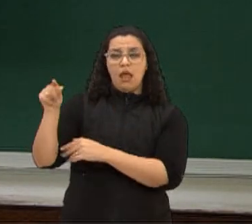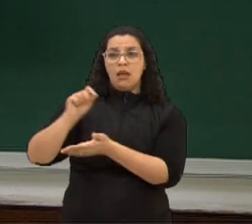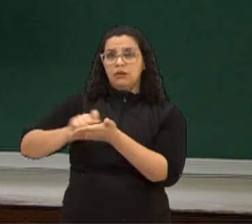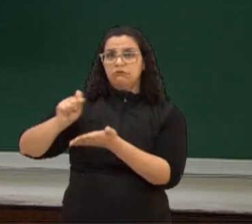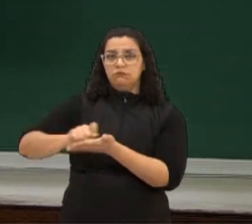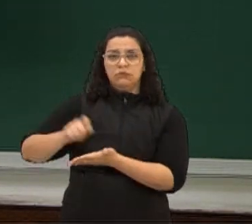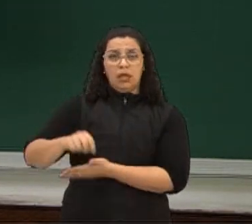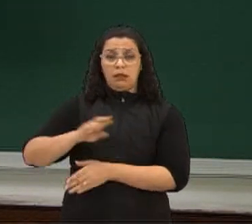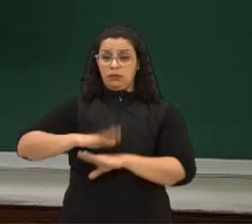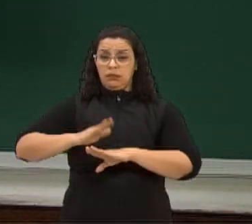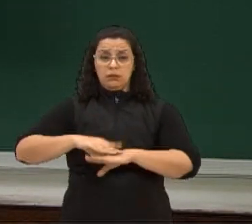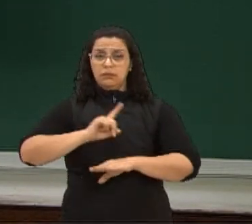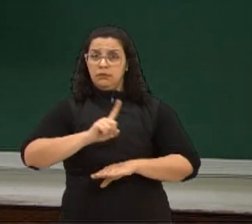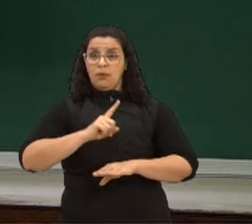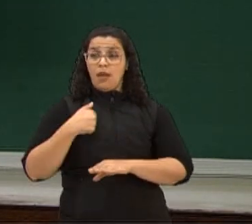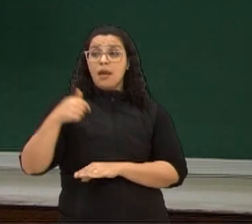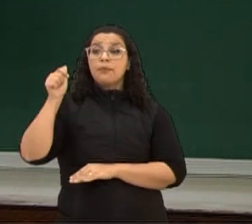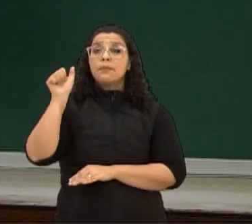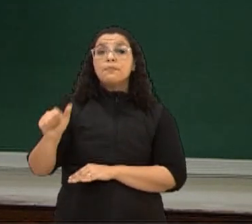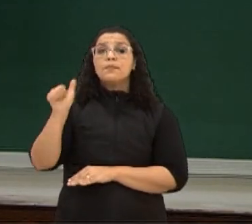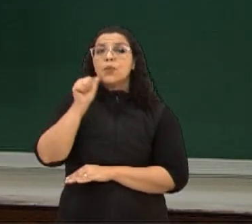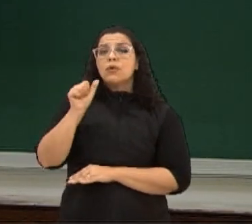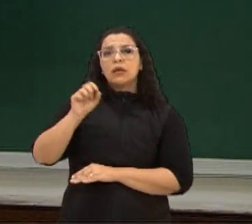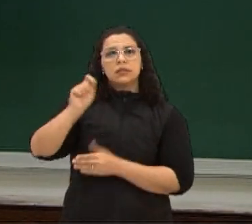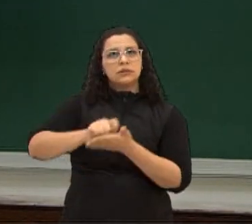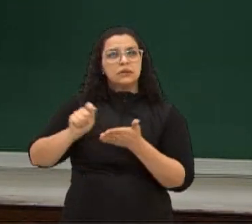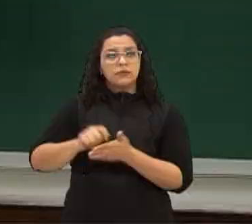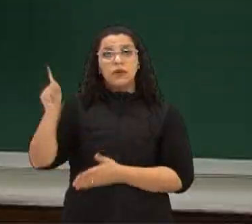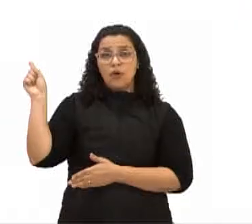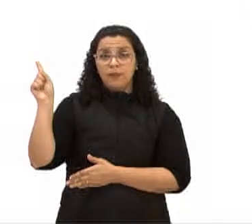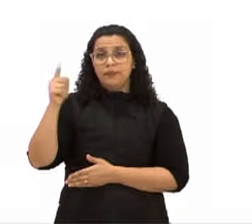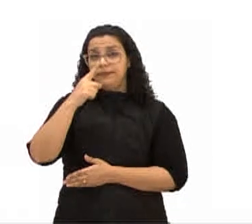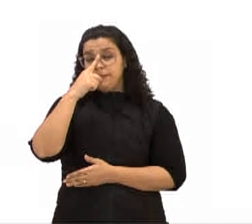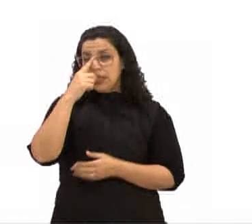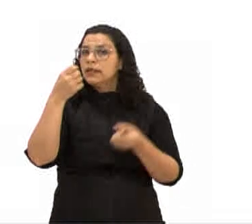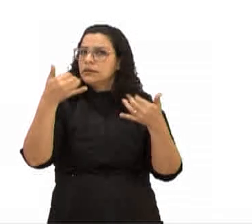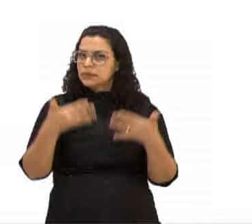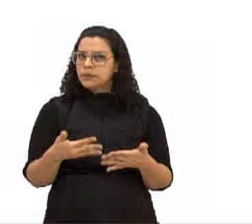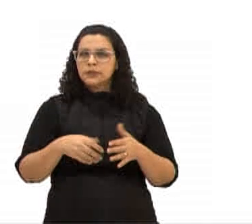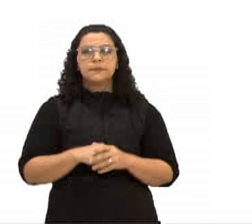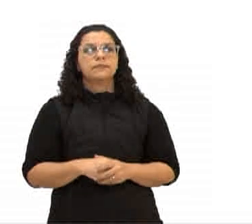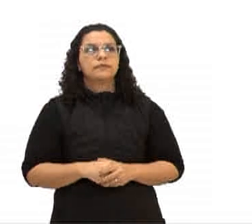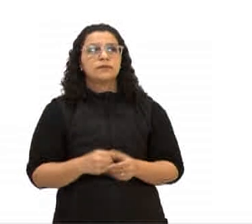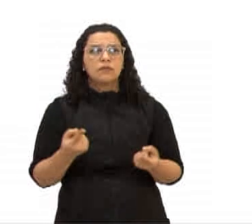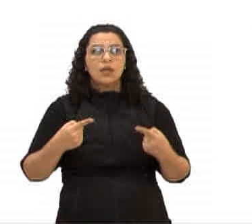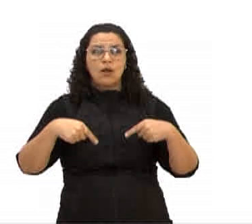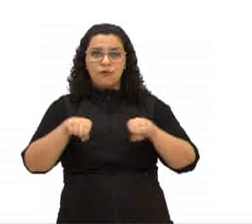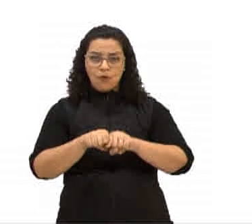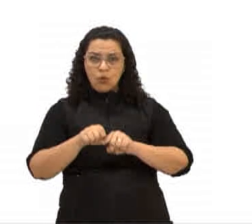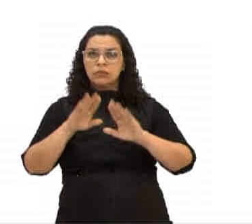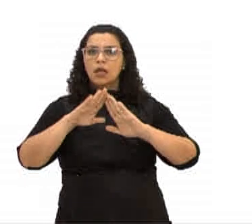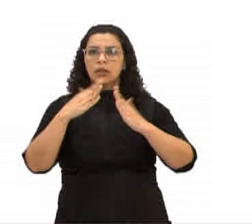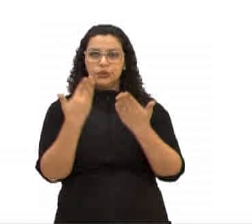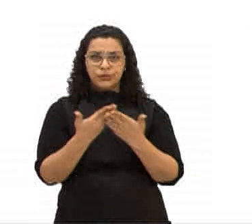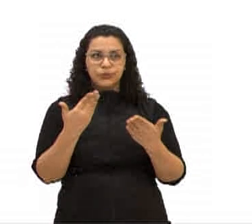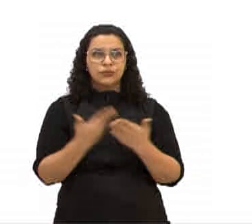que está escrito. E vamos ver o que está escrito. Ela disse: volta às aulas. Como